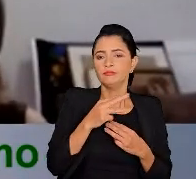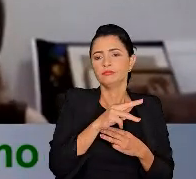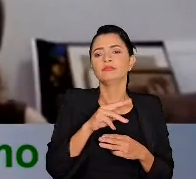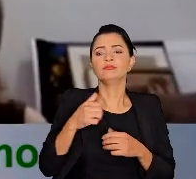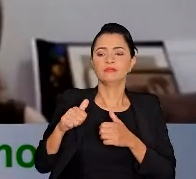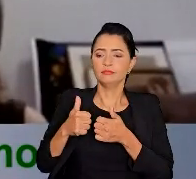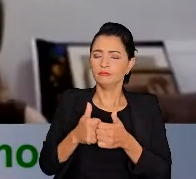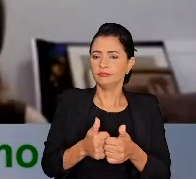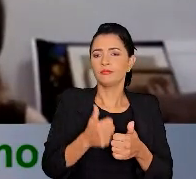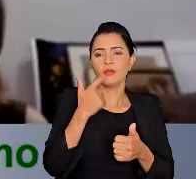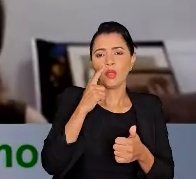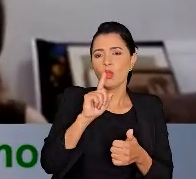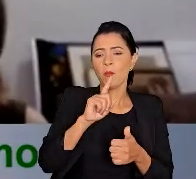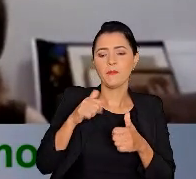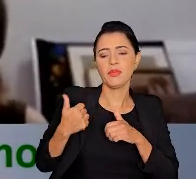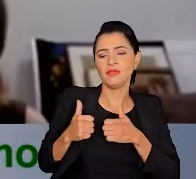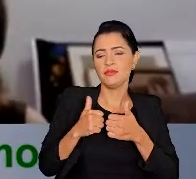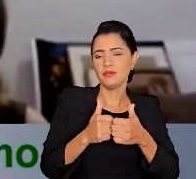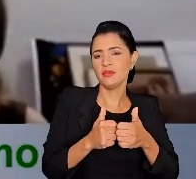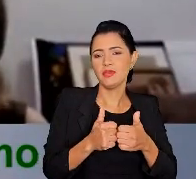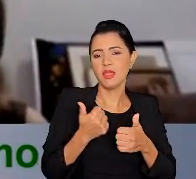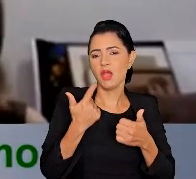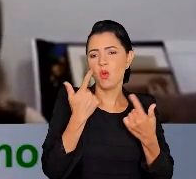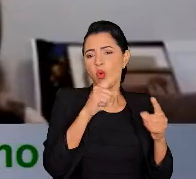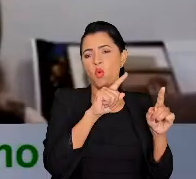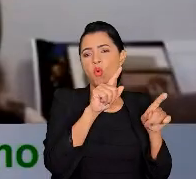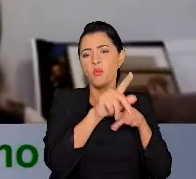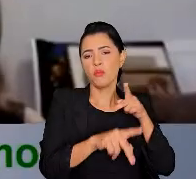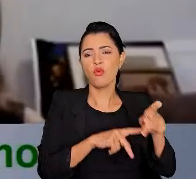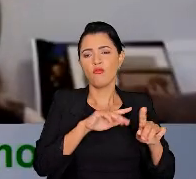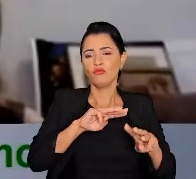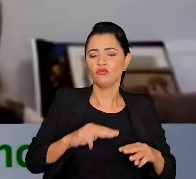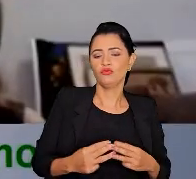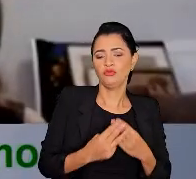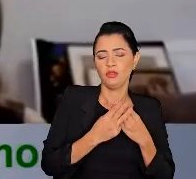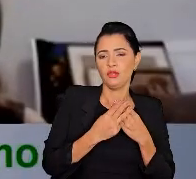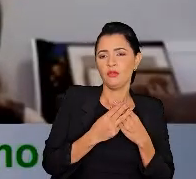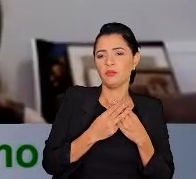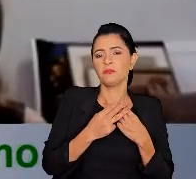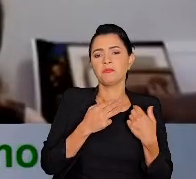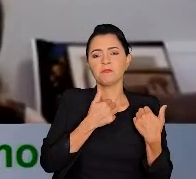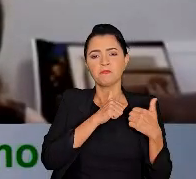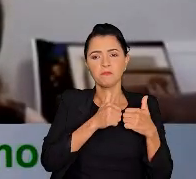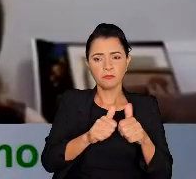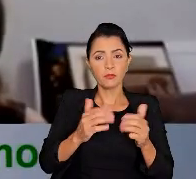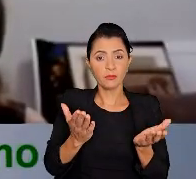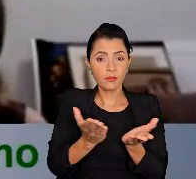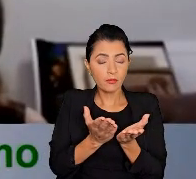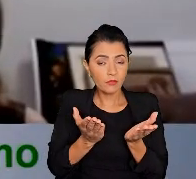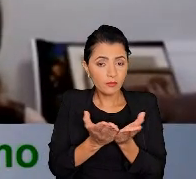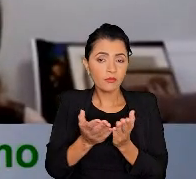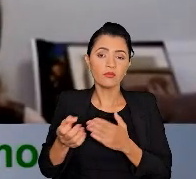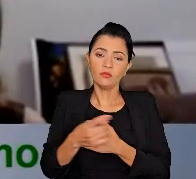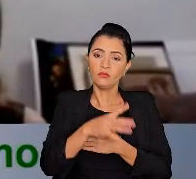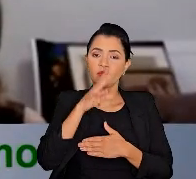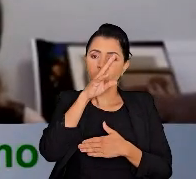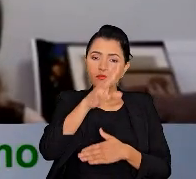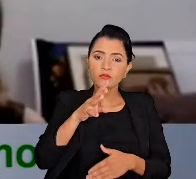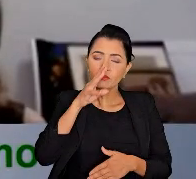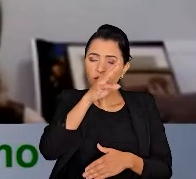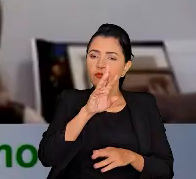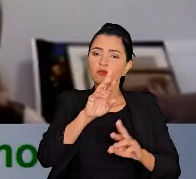não perseguia os judeus, né? Ela perseguia os cristãos novos que eram acusados de não